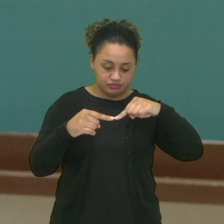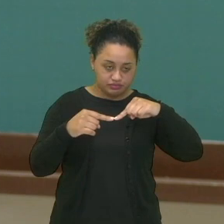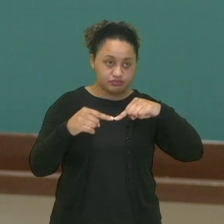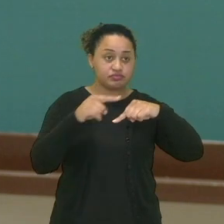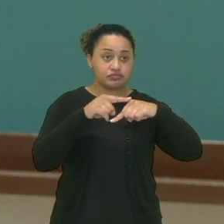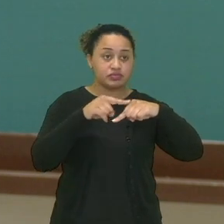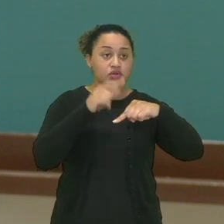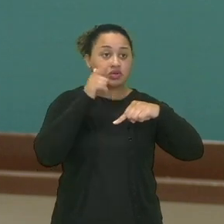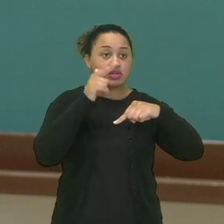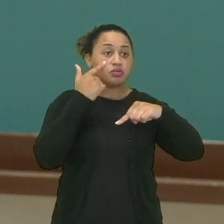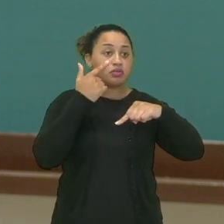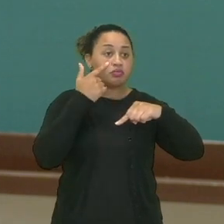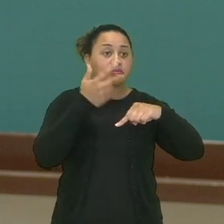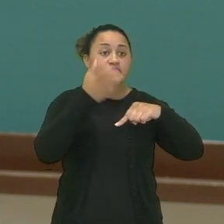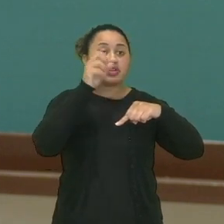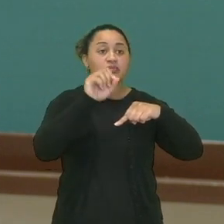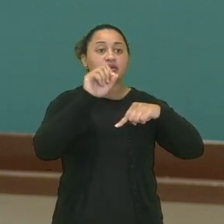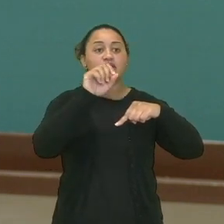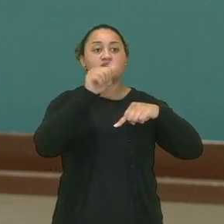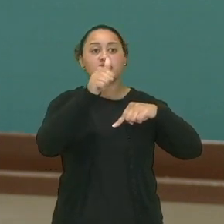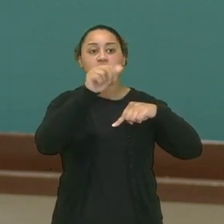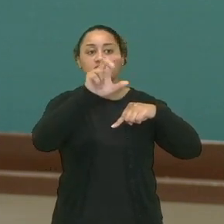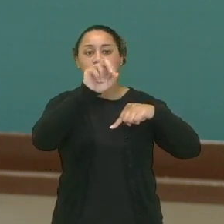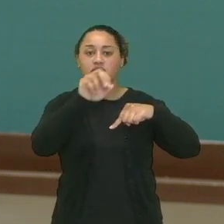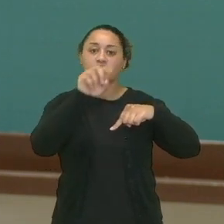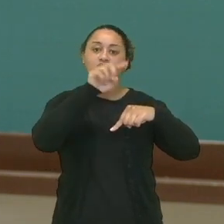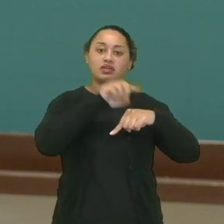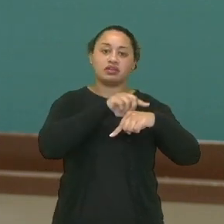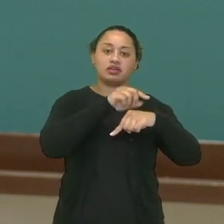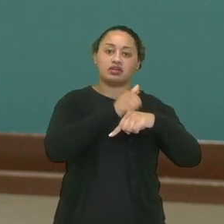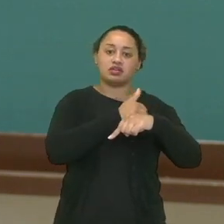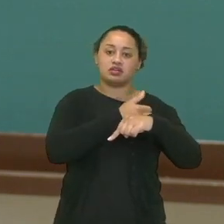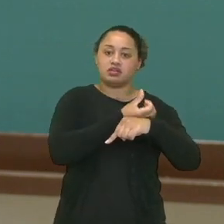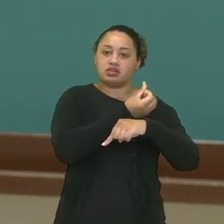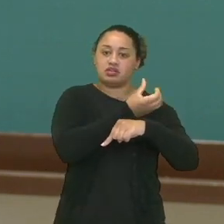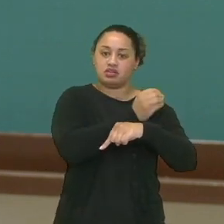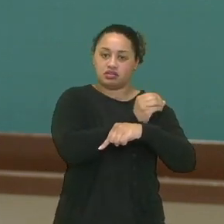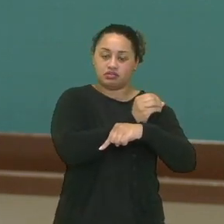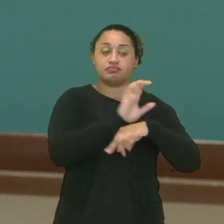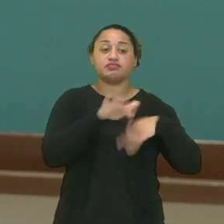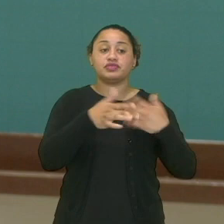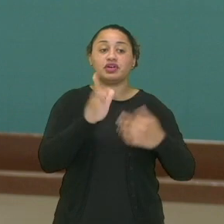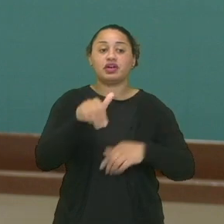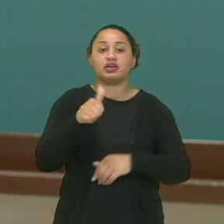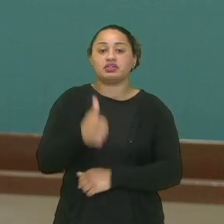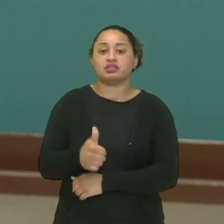né? E a gente pode observar que está entre 150 e 160. Então, é